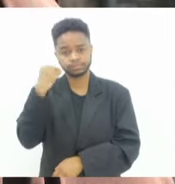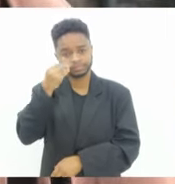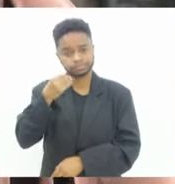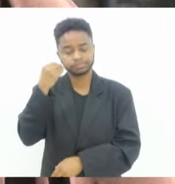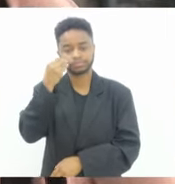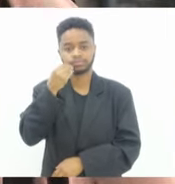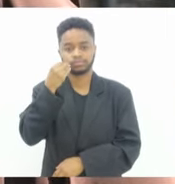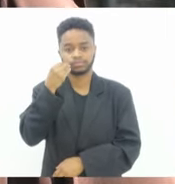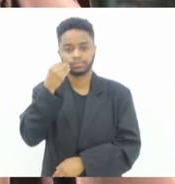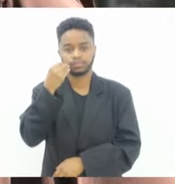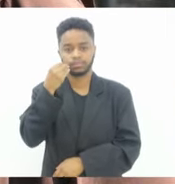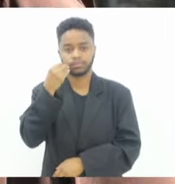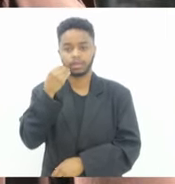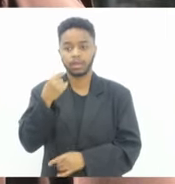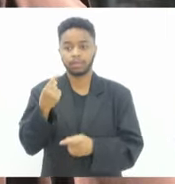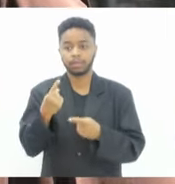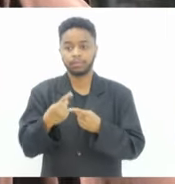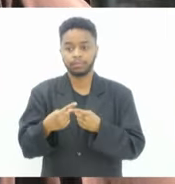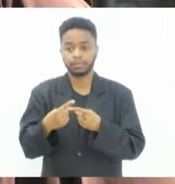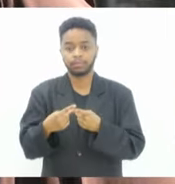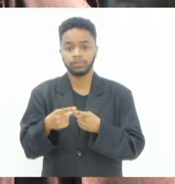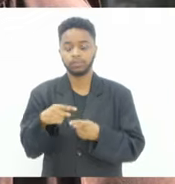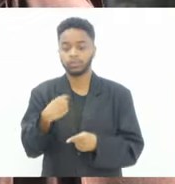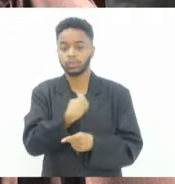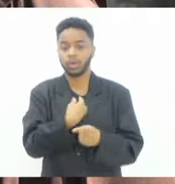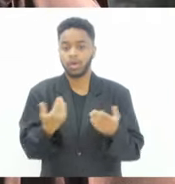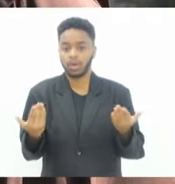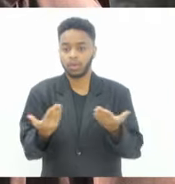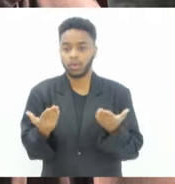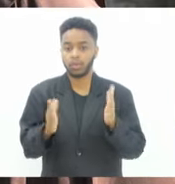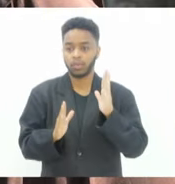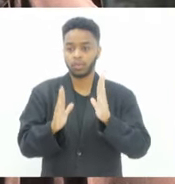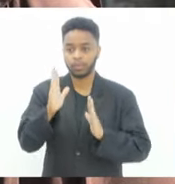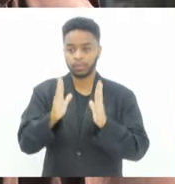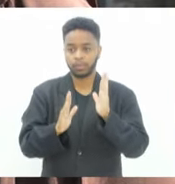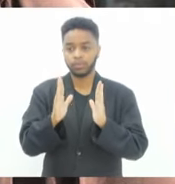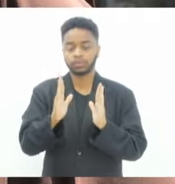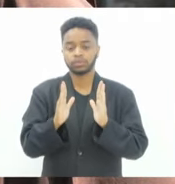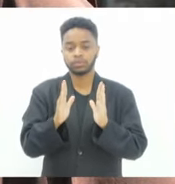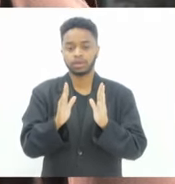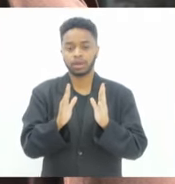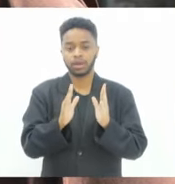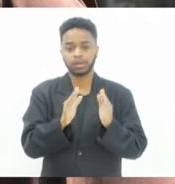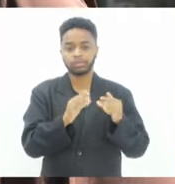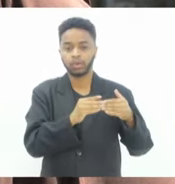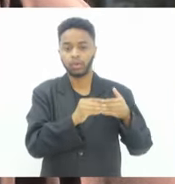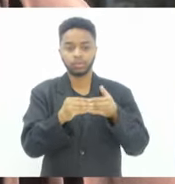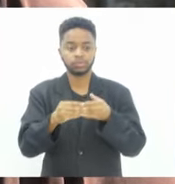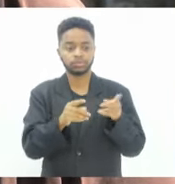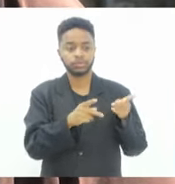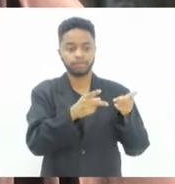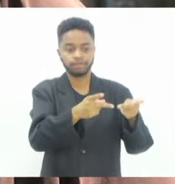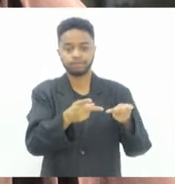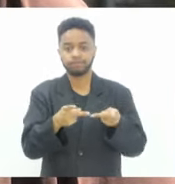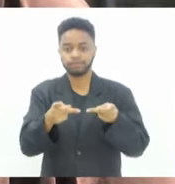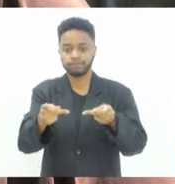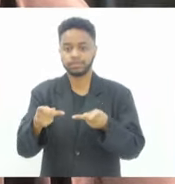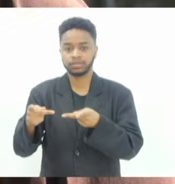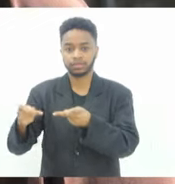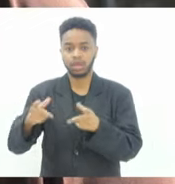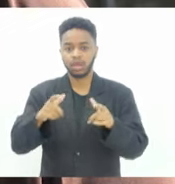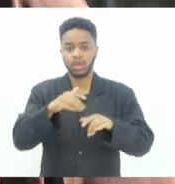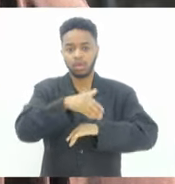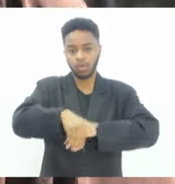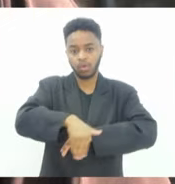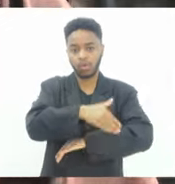experiência, quando estamos nesses dias todos conduzindo Santo Antônio no alto do carro pelas ruas aqui